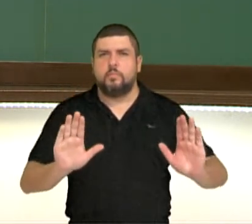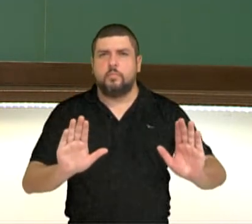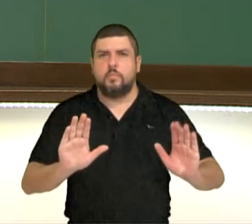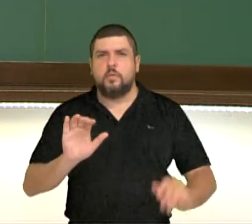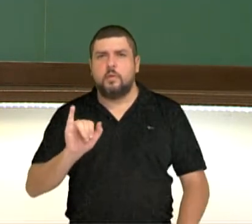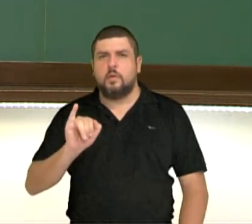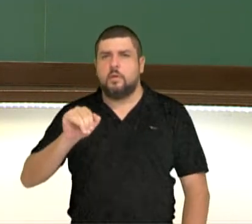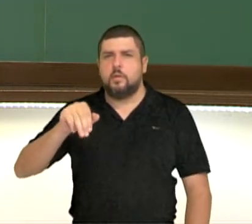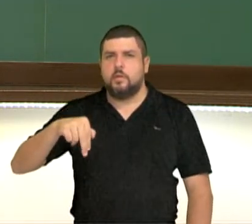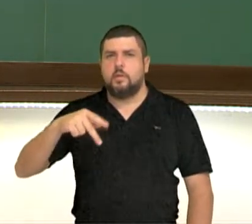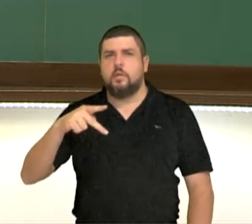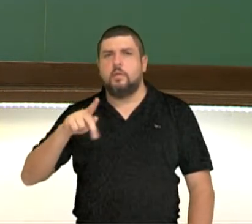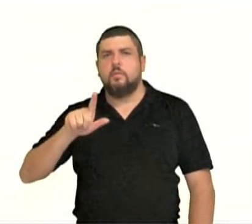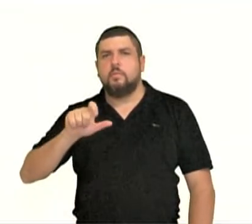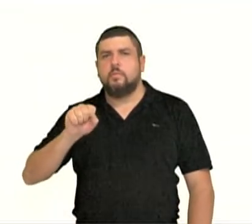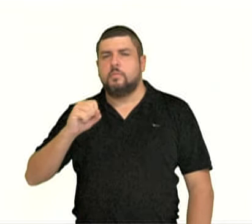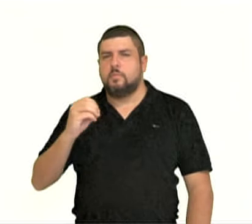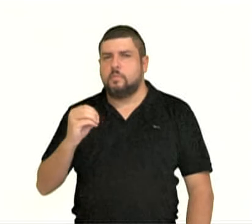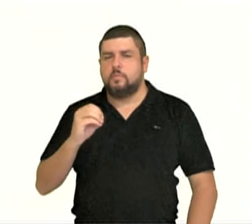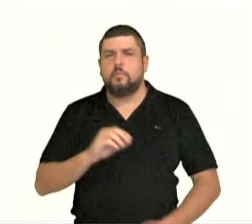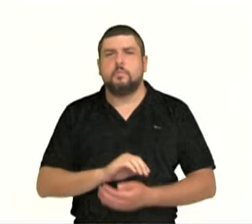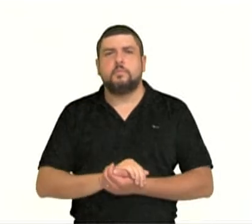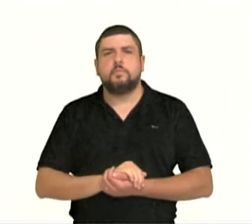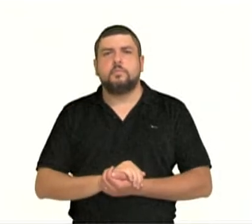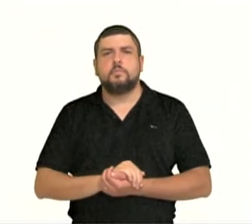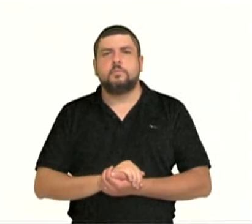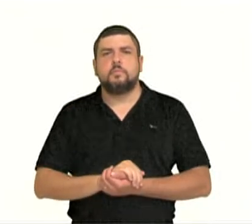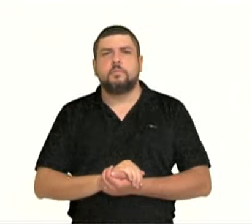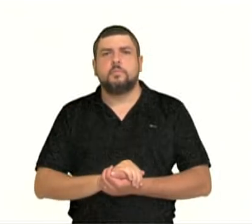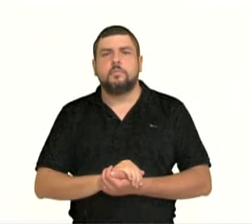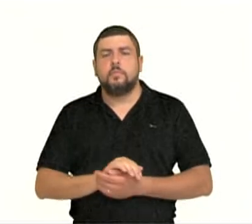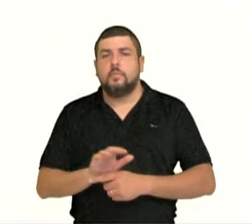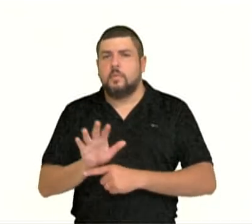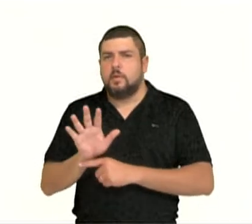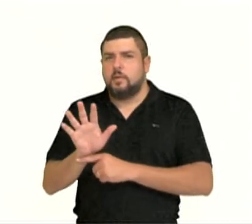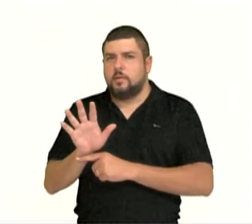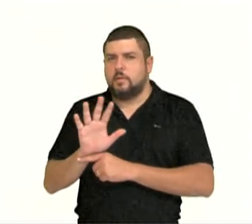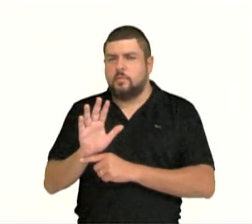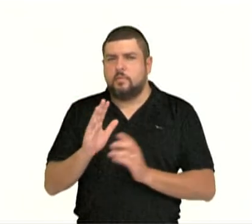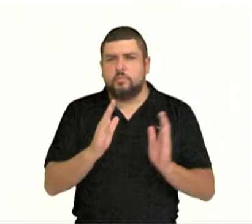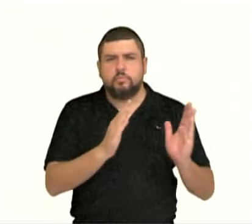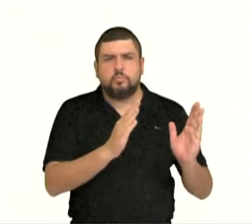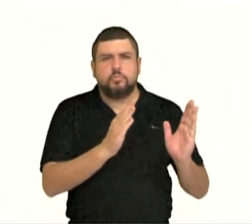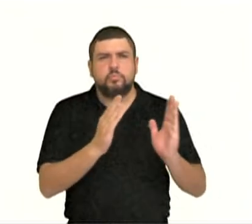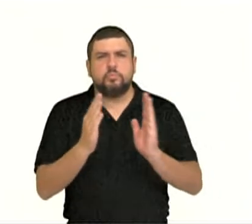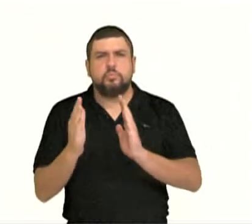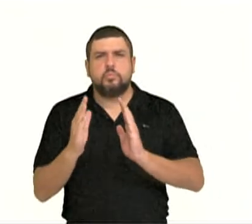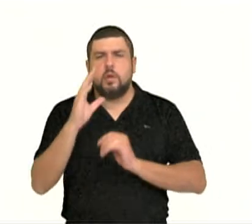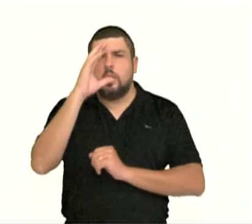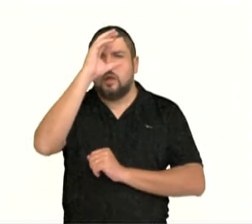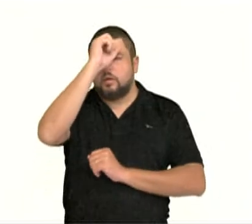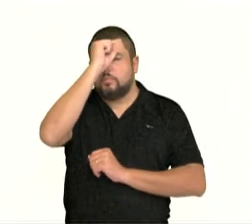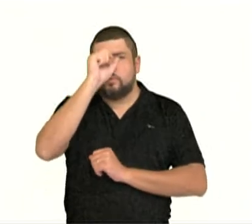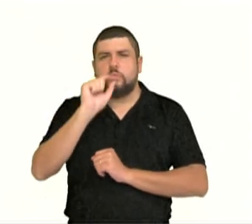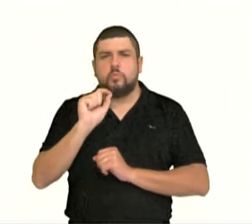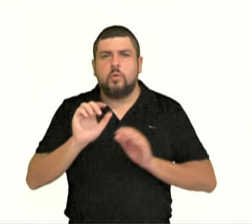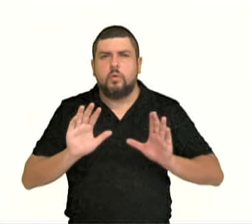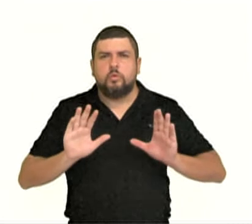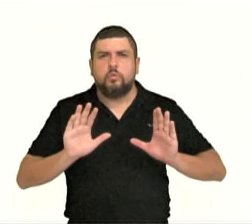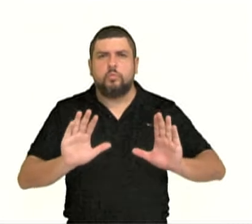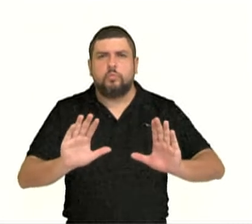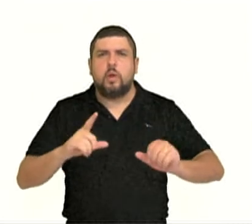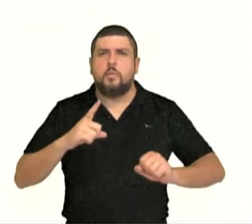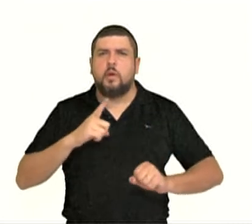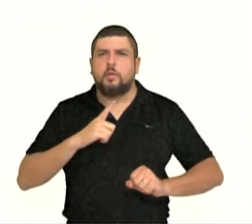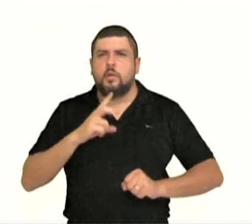comigo. Bem, nessa aula ou nesse vídeo, iremos compreender o conceito de impulso como produto da força e do instante de tempo em que ela